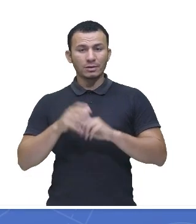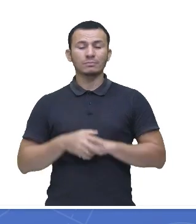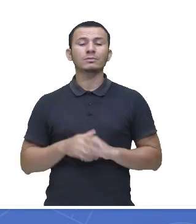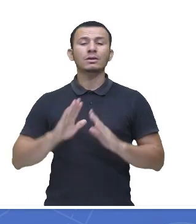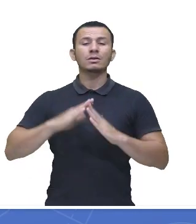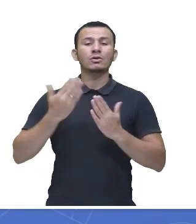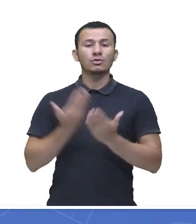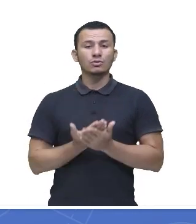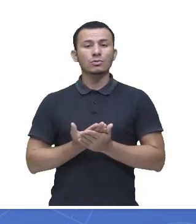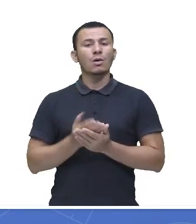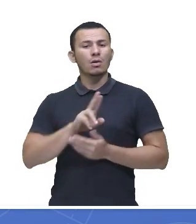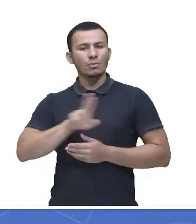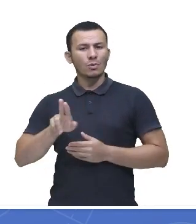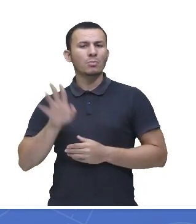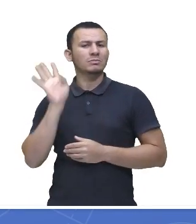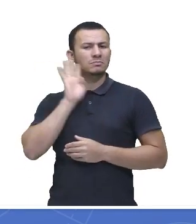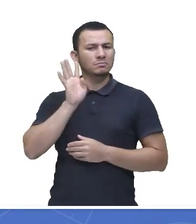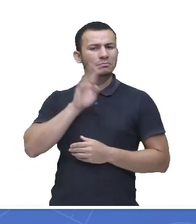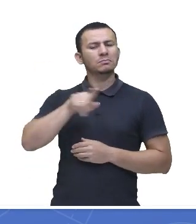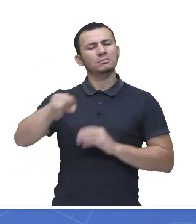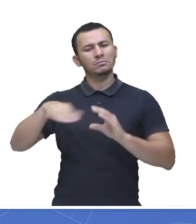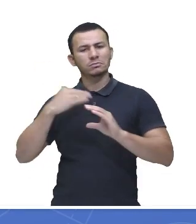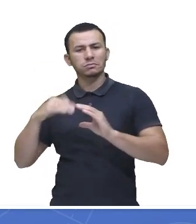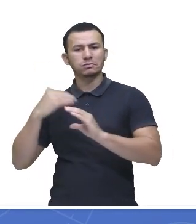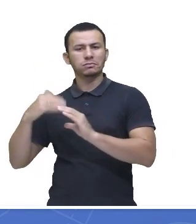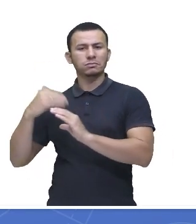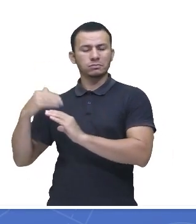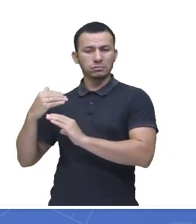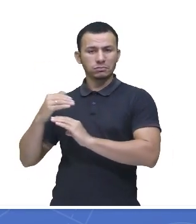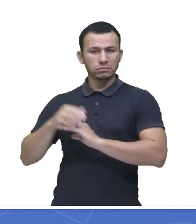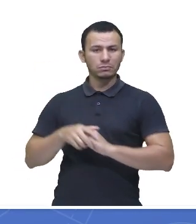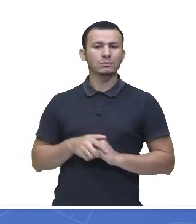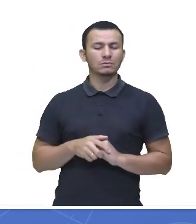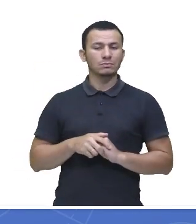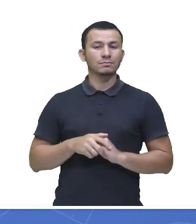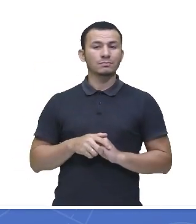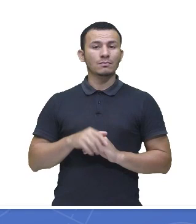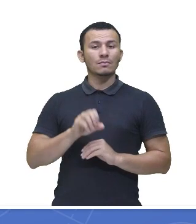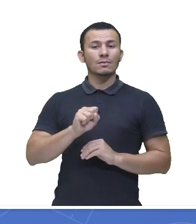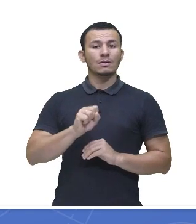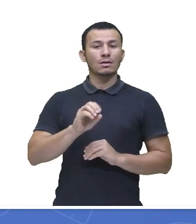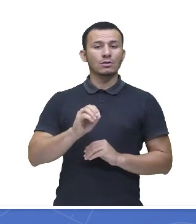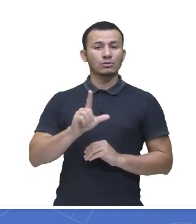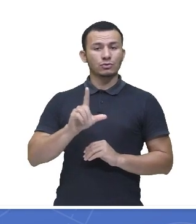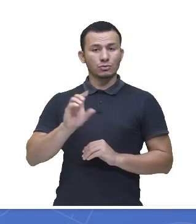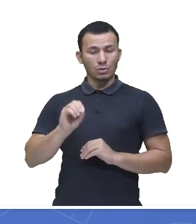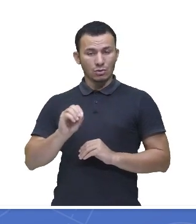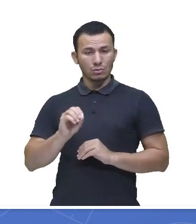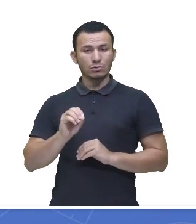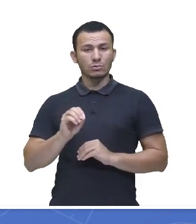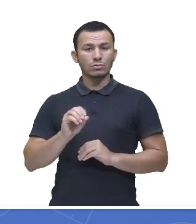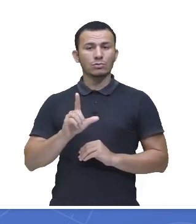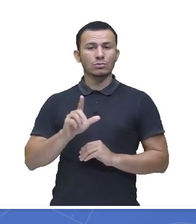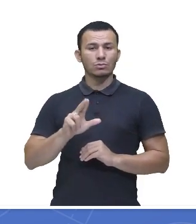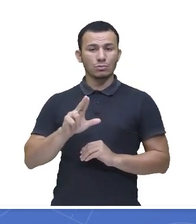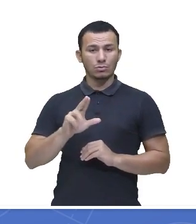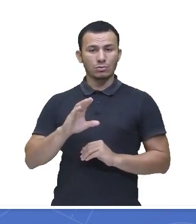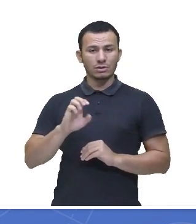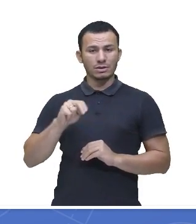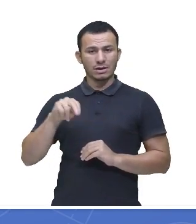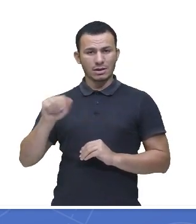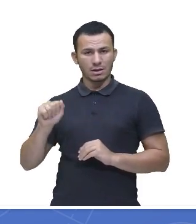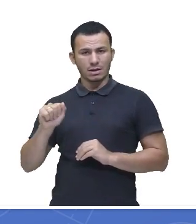escolas, gente, muito legal, né? Tem um pessoal aí do Solon, né? Tem o pessoal do Solo de Lucena, tem o pessoal